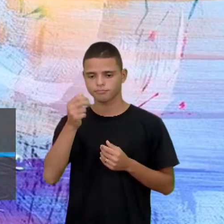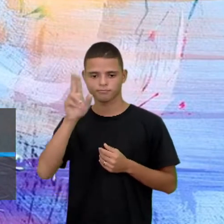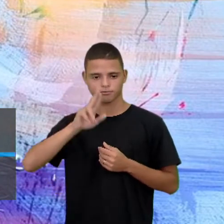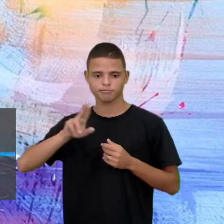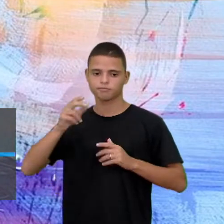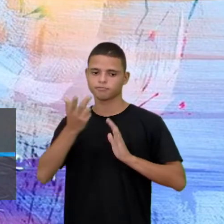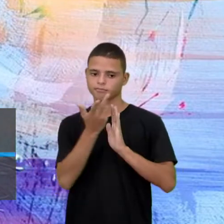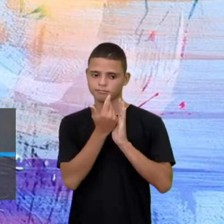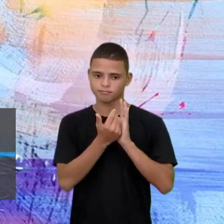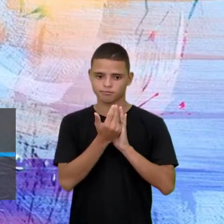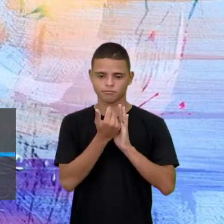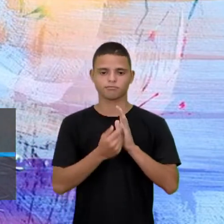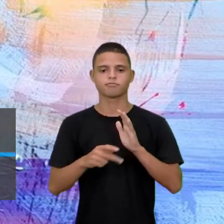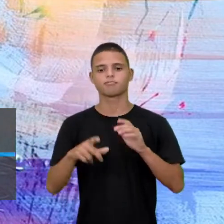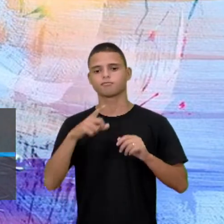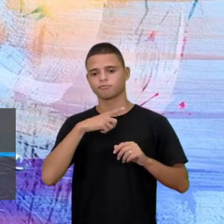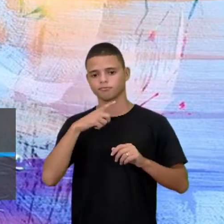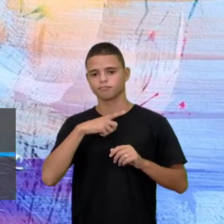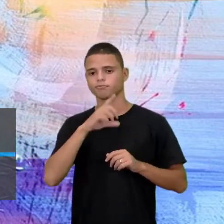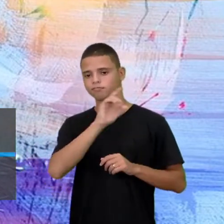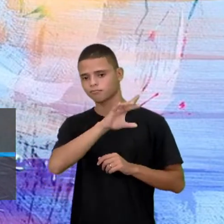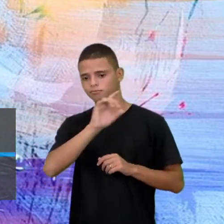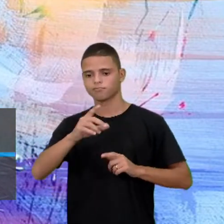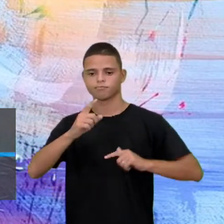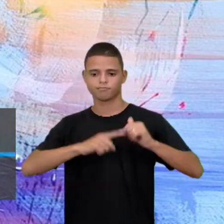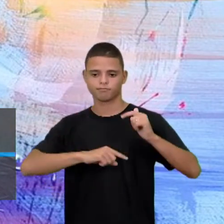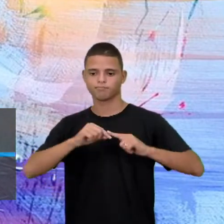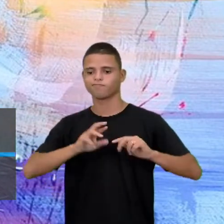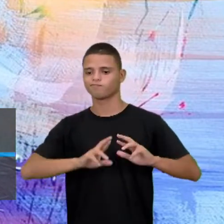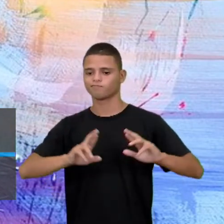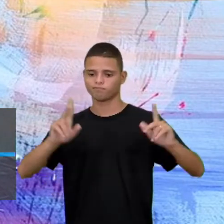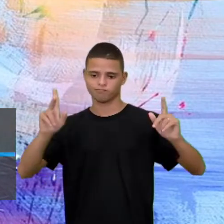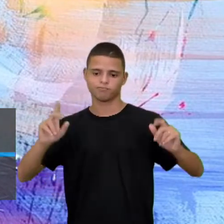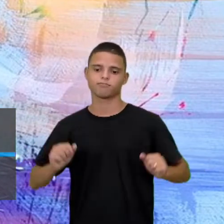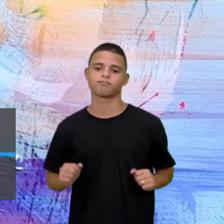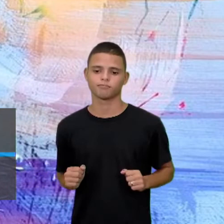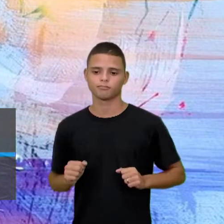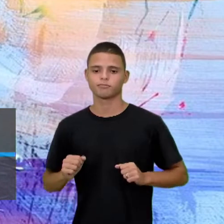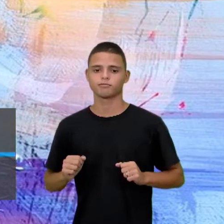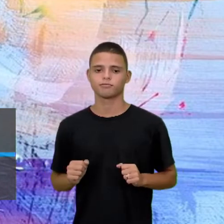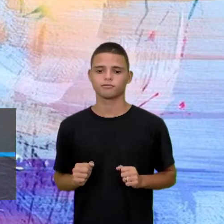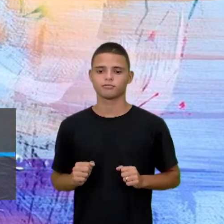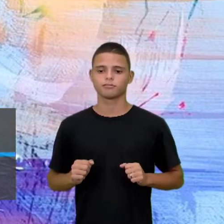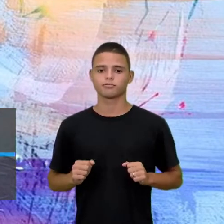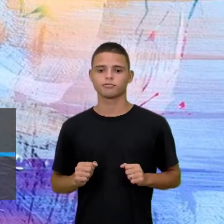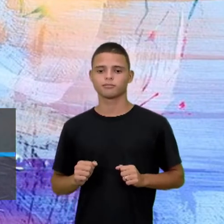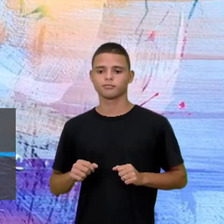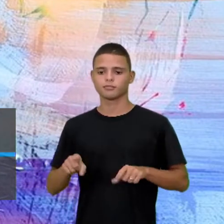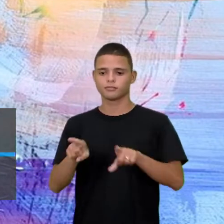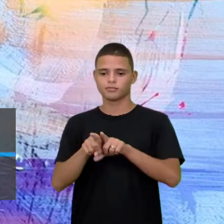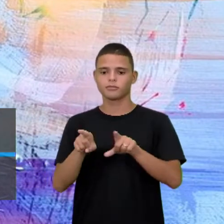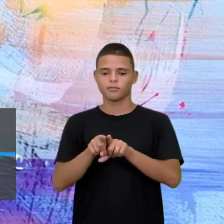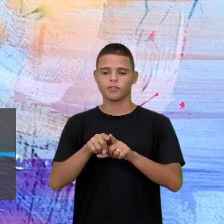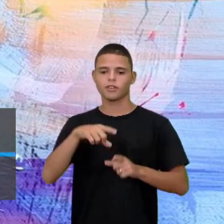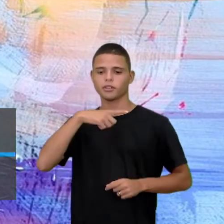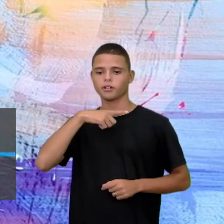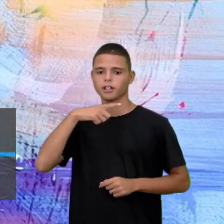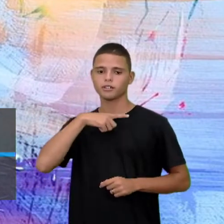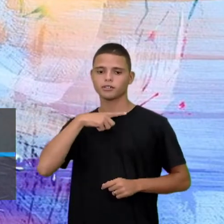design de forma, conteúdo para cada produto, ela é diferenciada. E nós, por conhecerem,